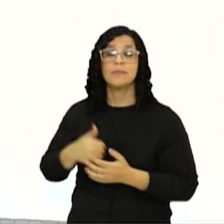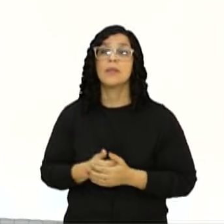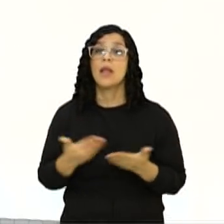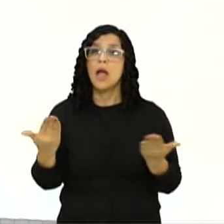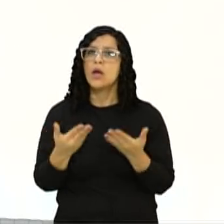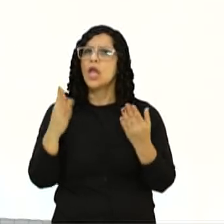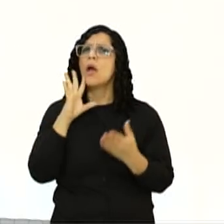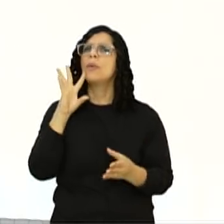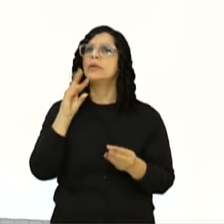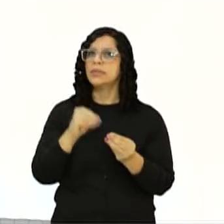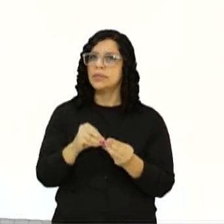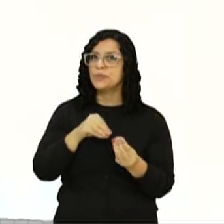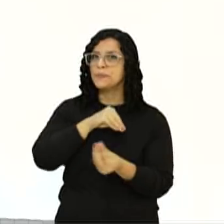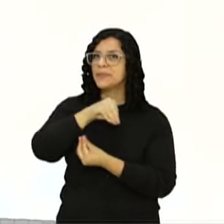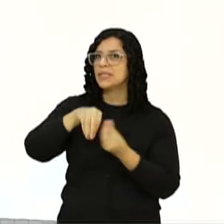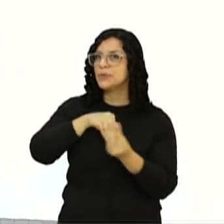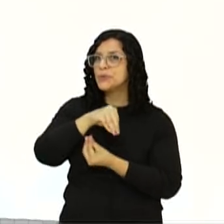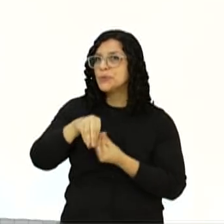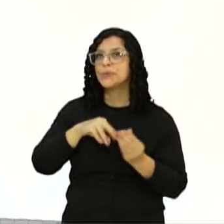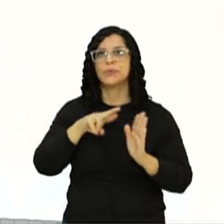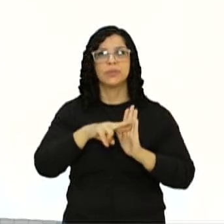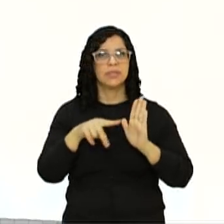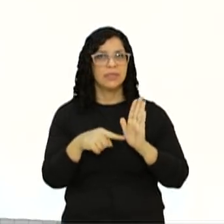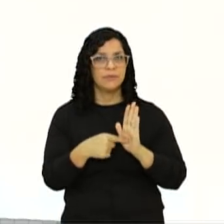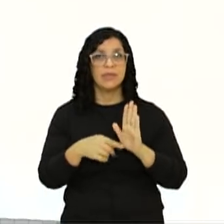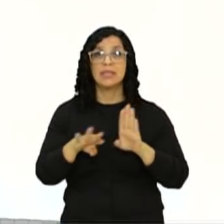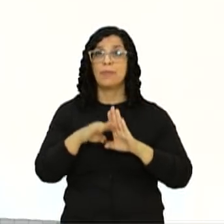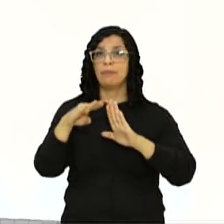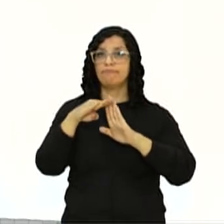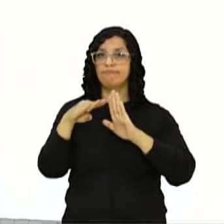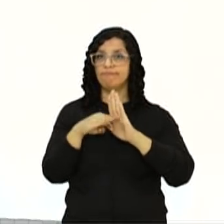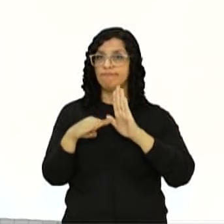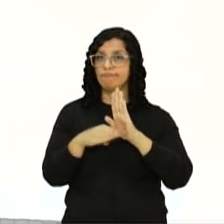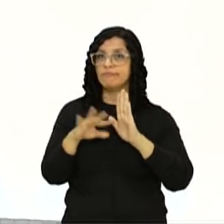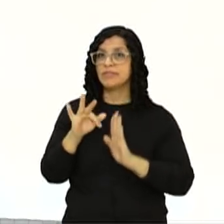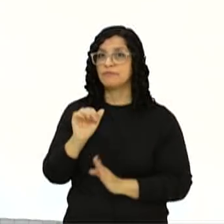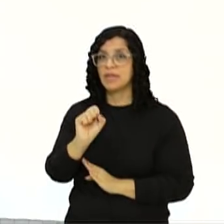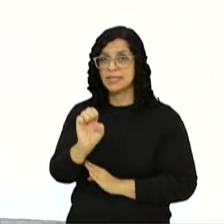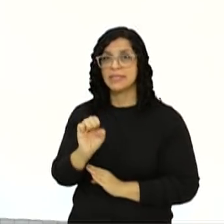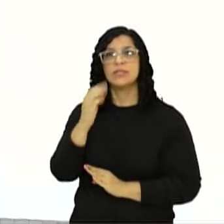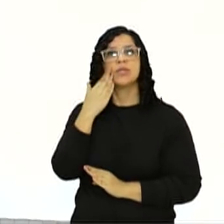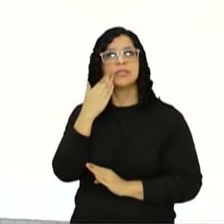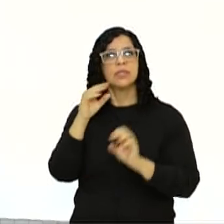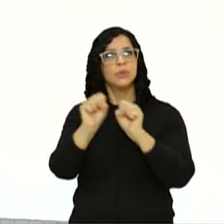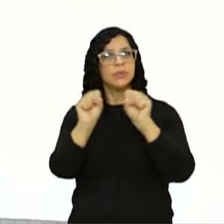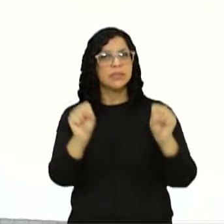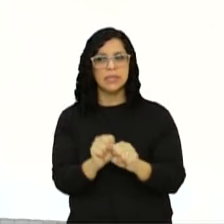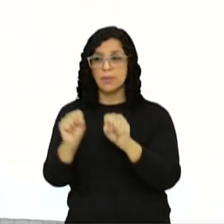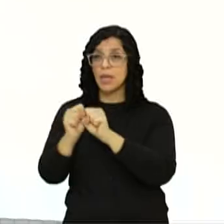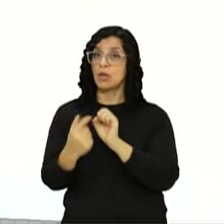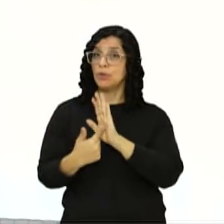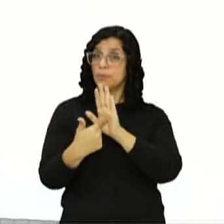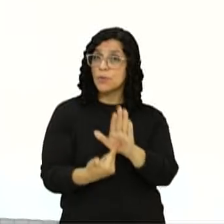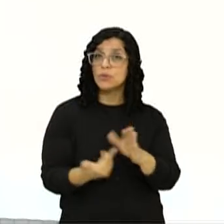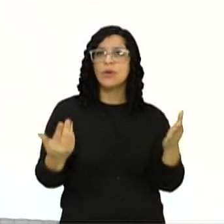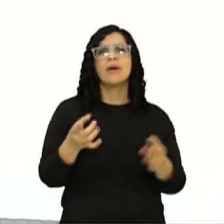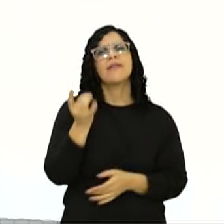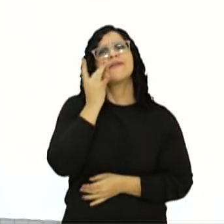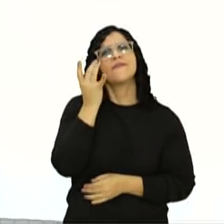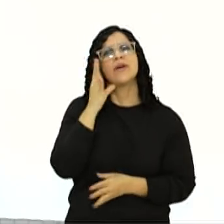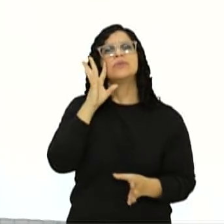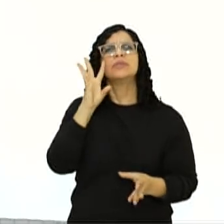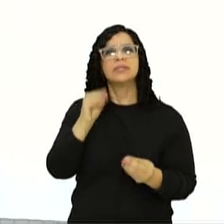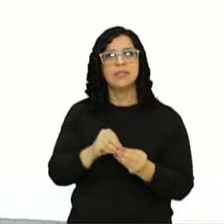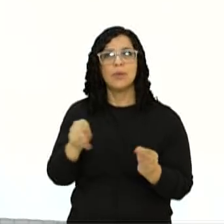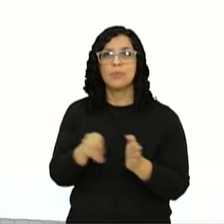Bom, já entendi o que é mistura, já entendi o que é fase, já entendi o que é sistema. Agora fica fácil